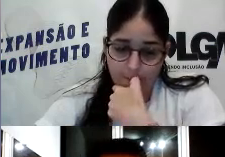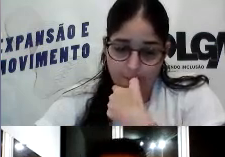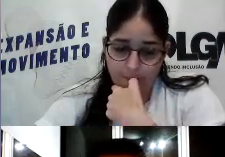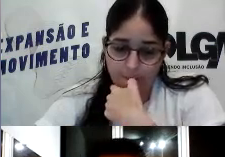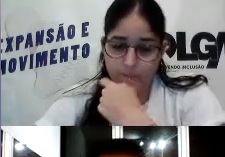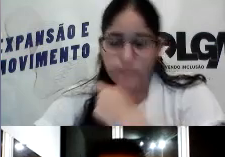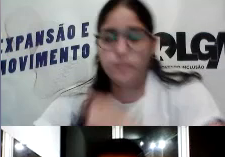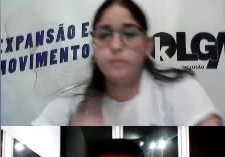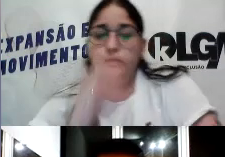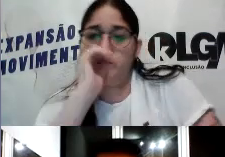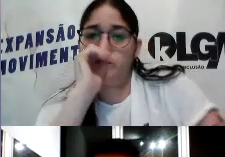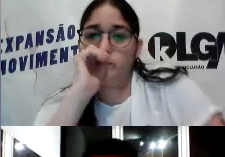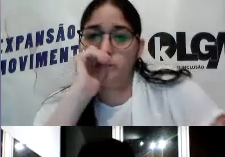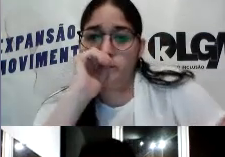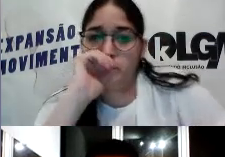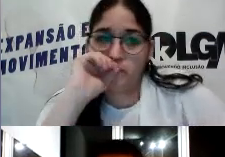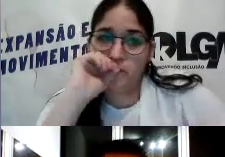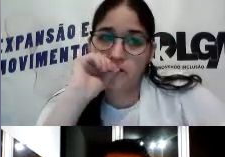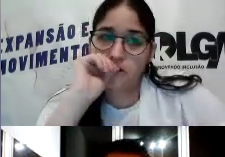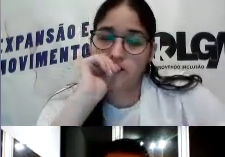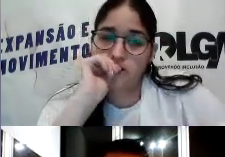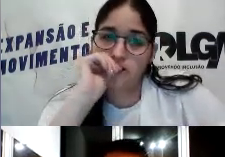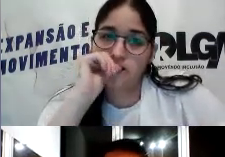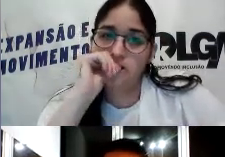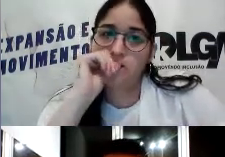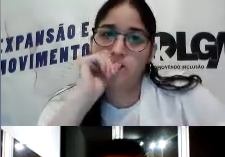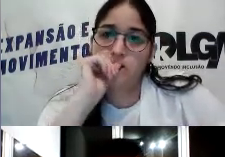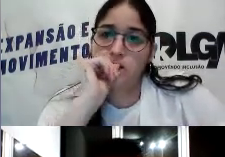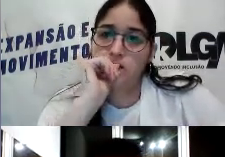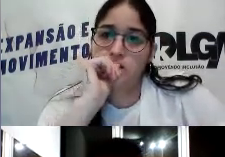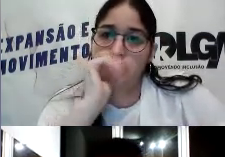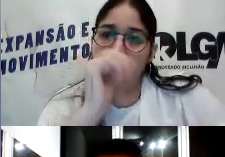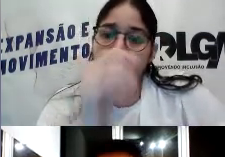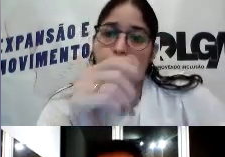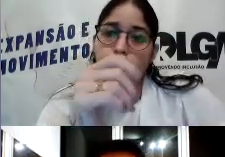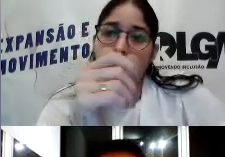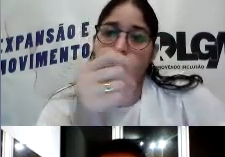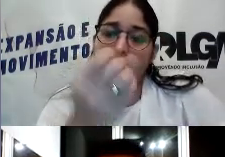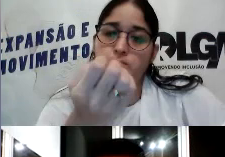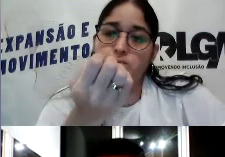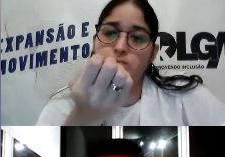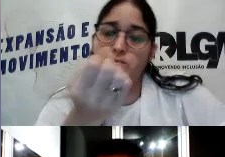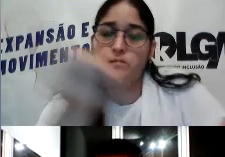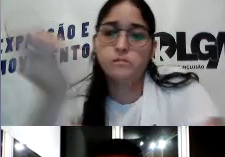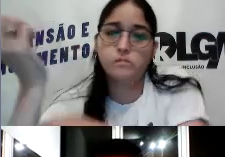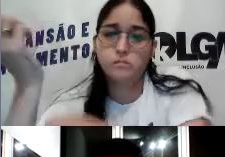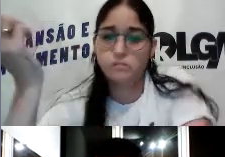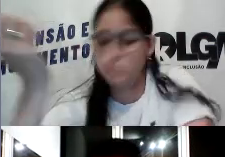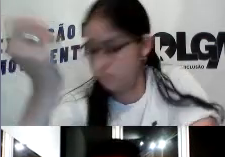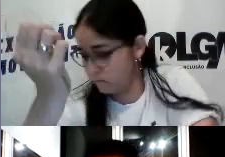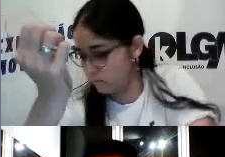foi: o Felipe tem potenciais, ele tem possibilidades na vida dele, e nós,